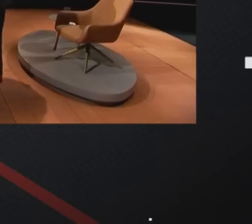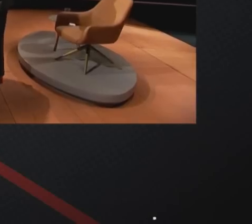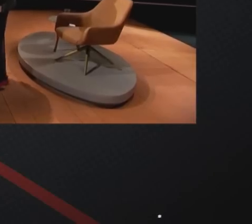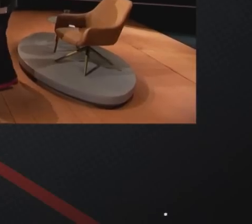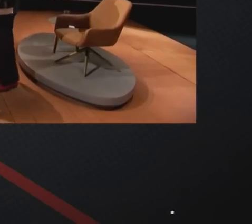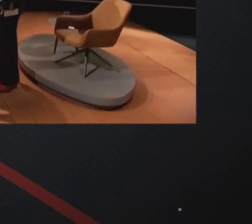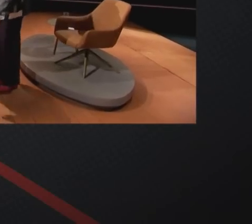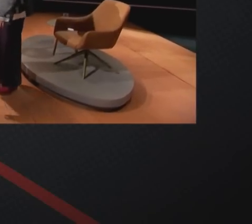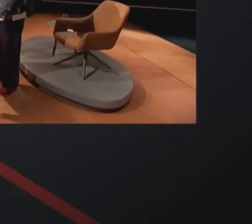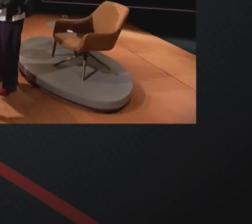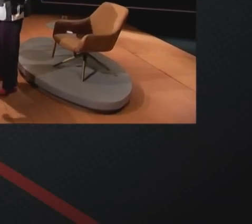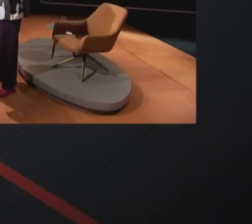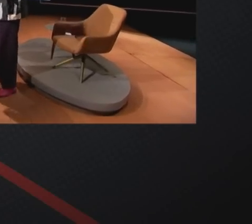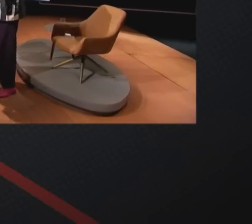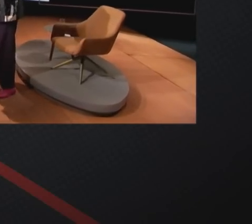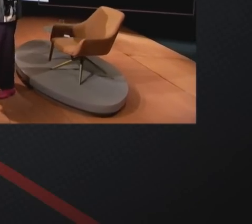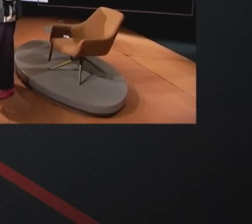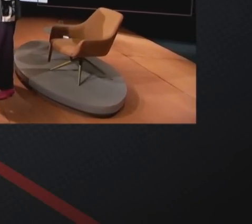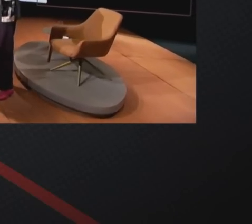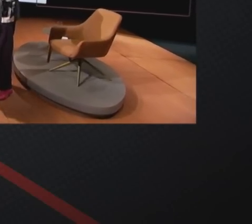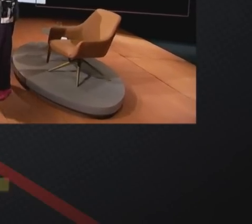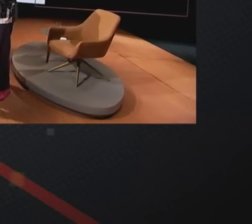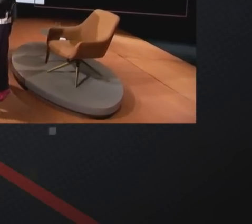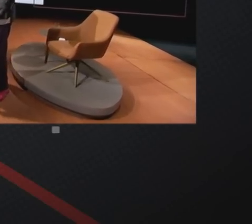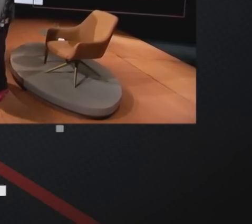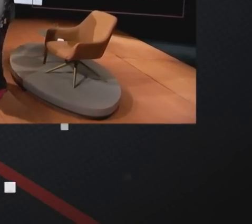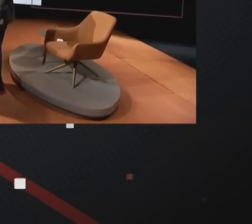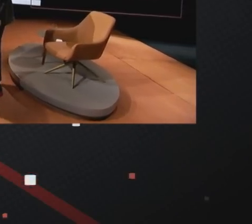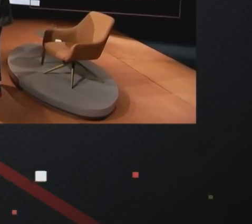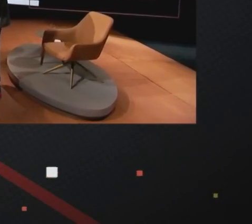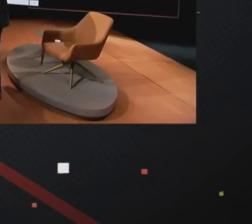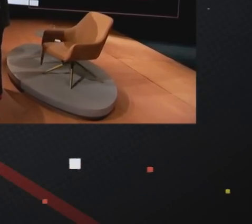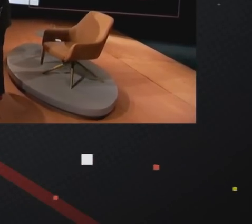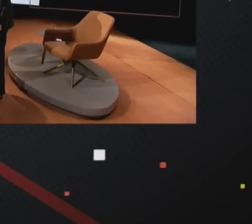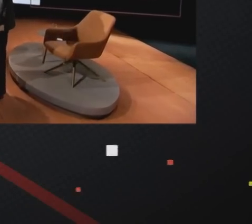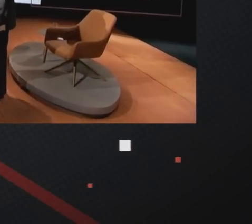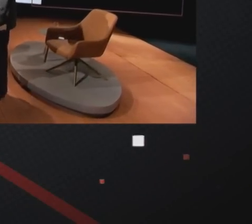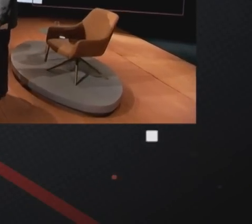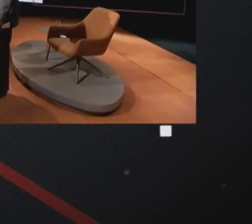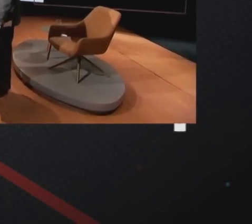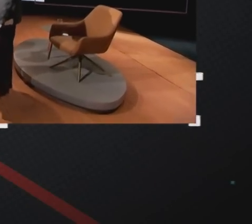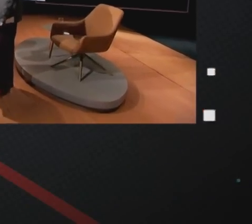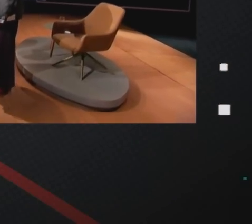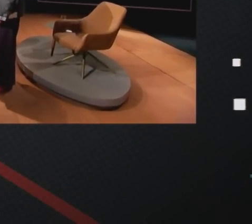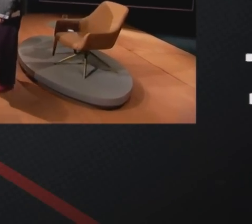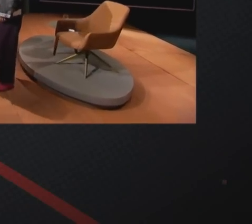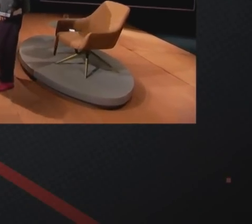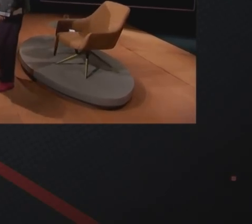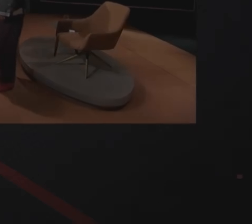Ficou legal isso, gente. Você não estava vendo, mas estava viu você não.